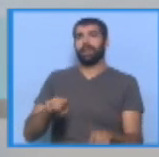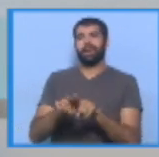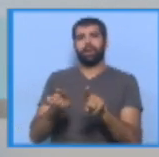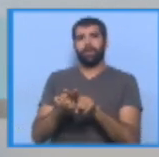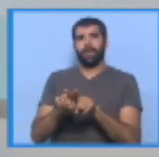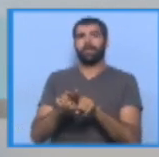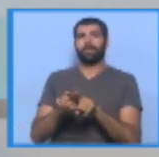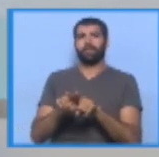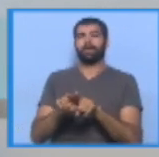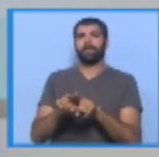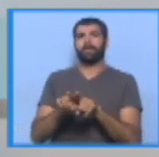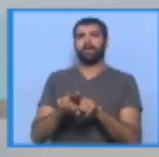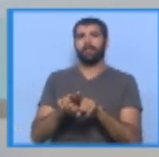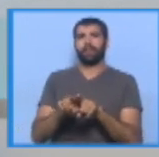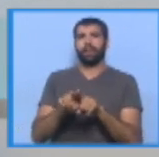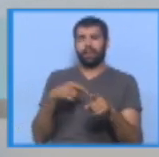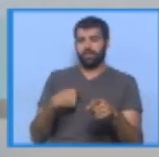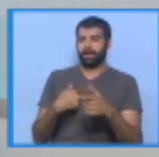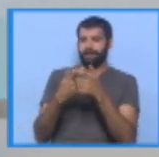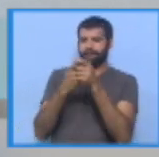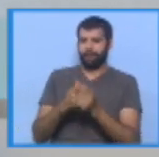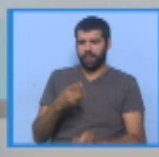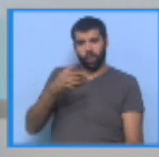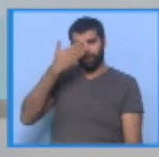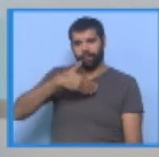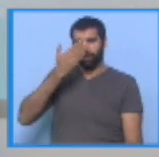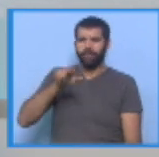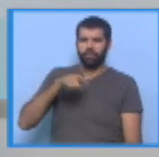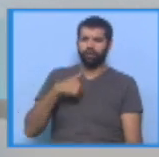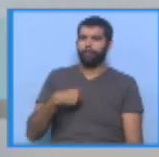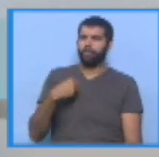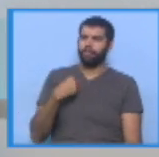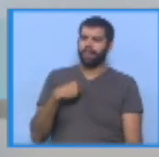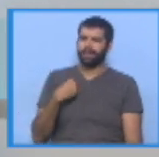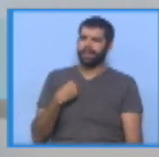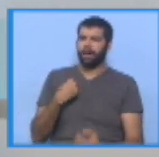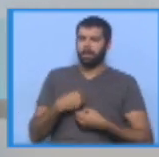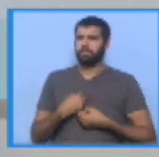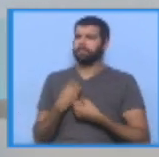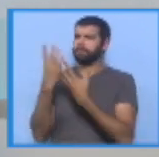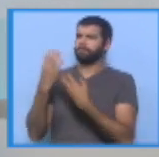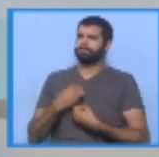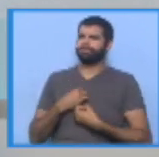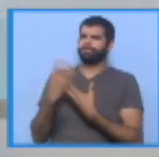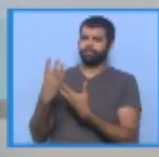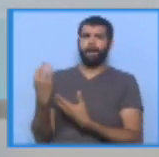canalizam para esta novena toda a sua preocupação, todas as suas